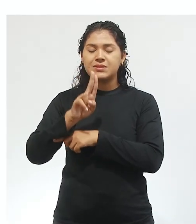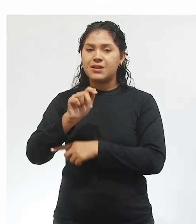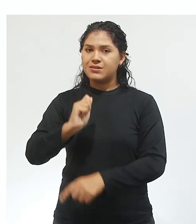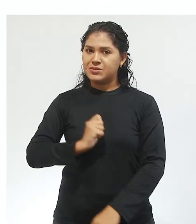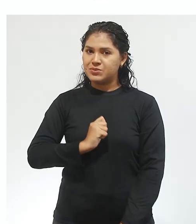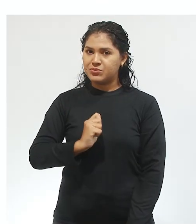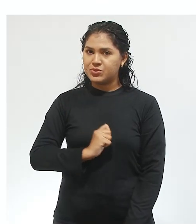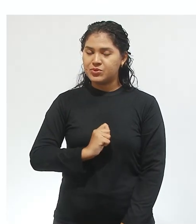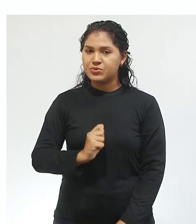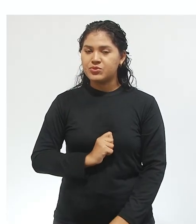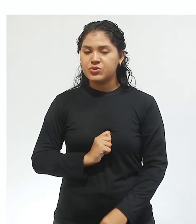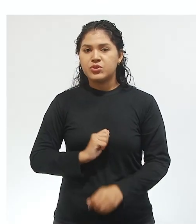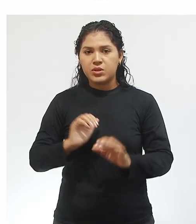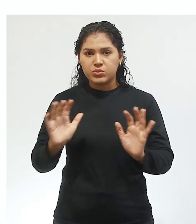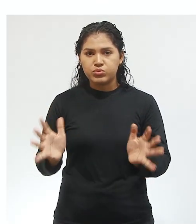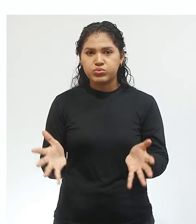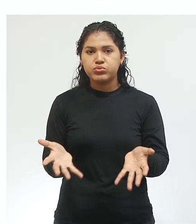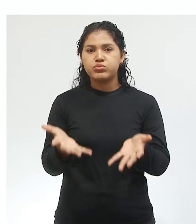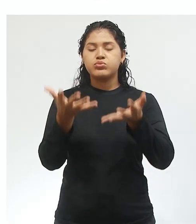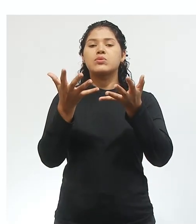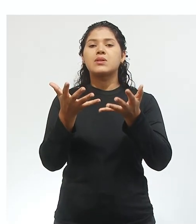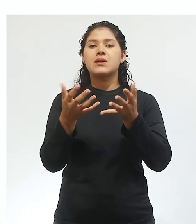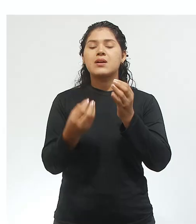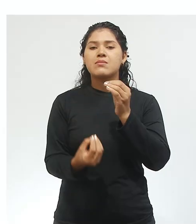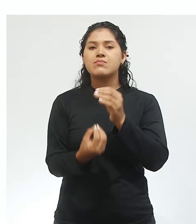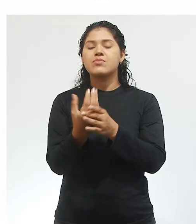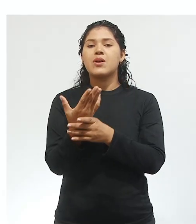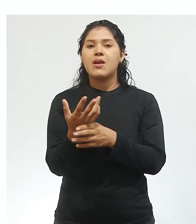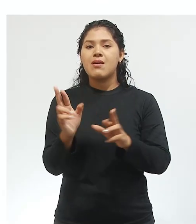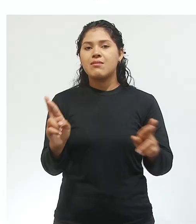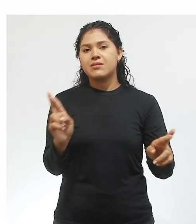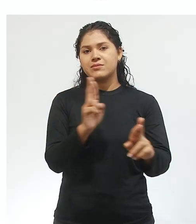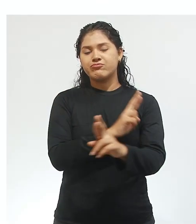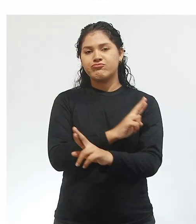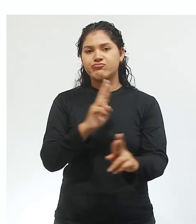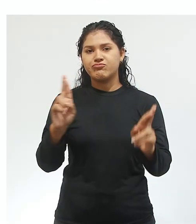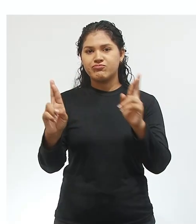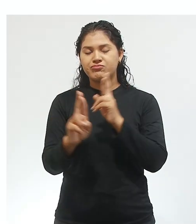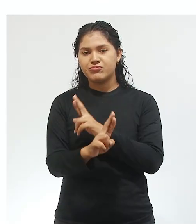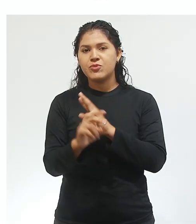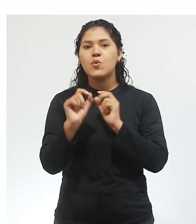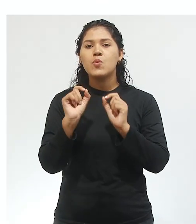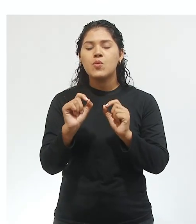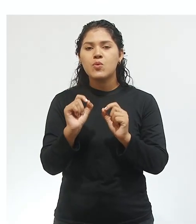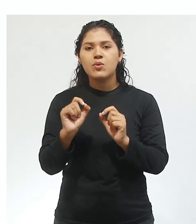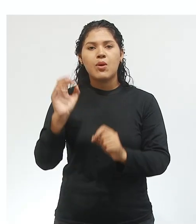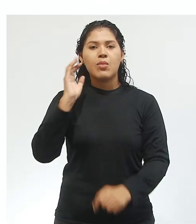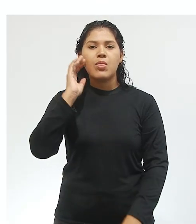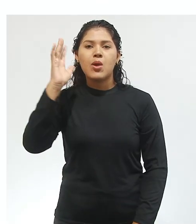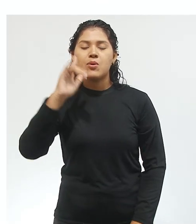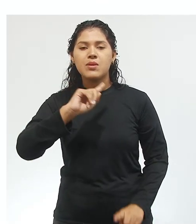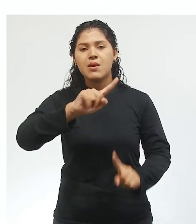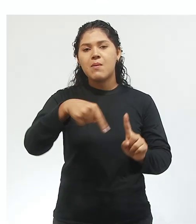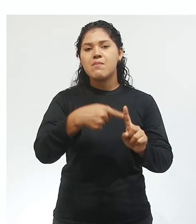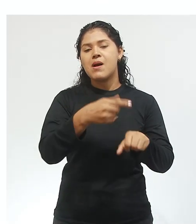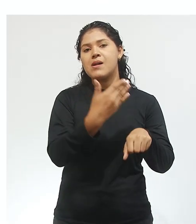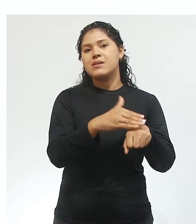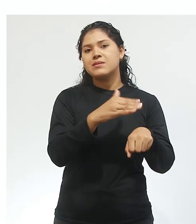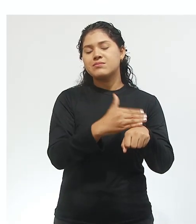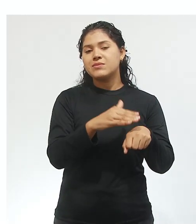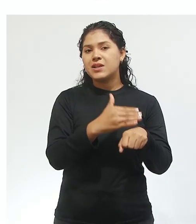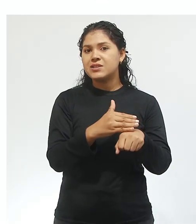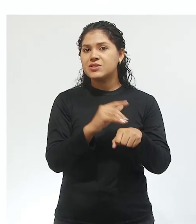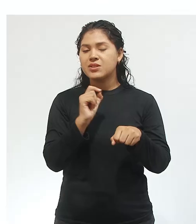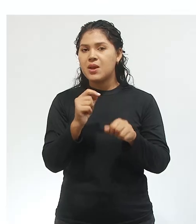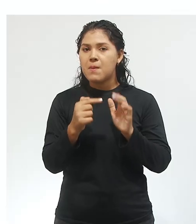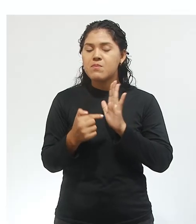professor encontrará elementos para estabelecer uma relação dialógica na sala de aula, que lhe